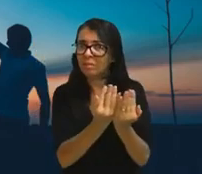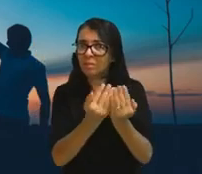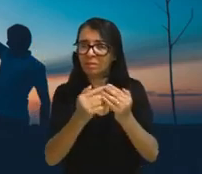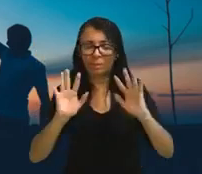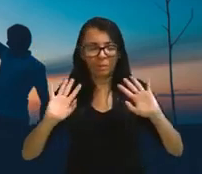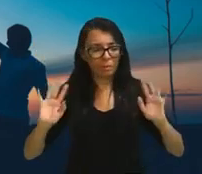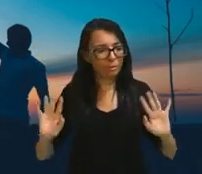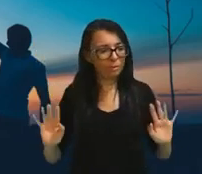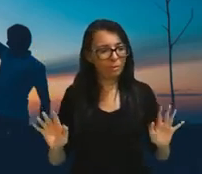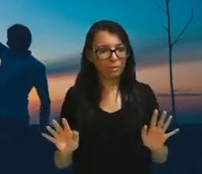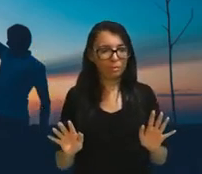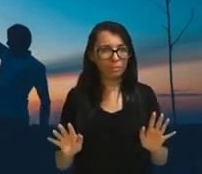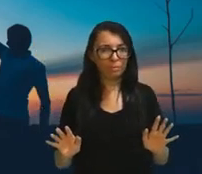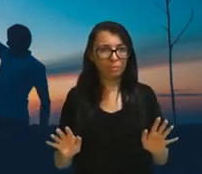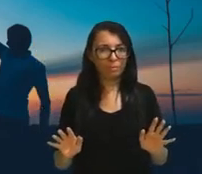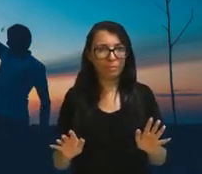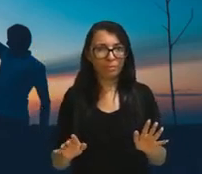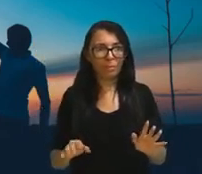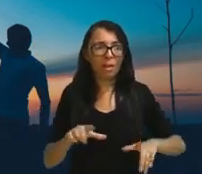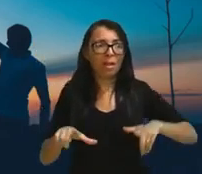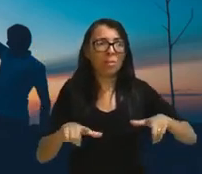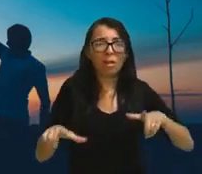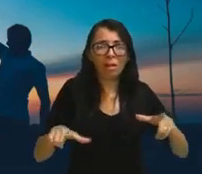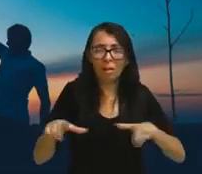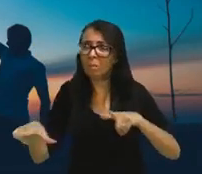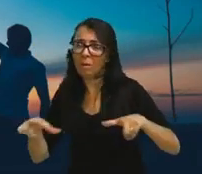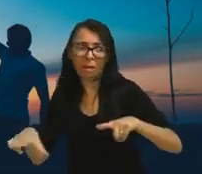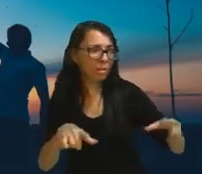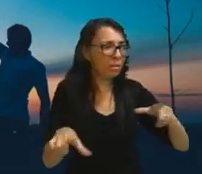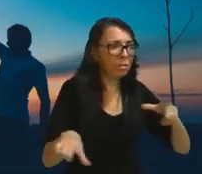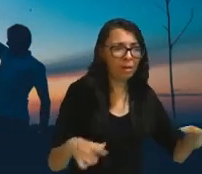inútil trabalhar. É em vão o trabalho,